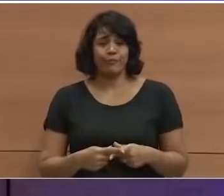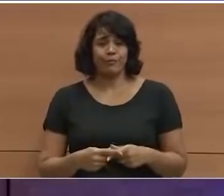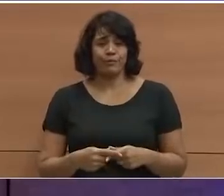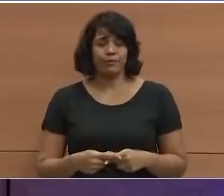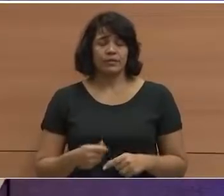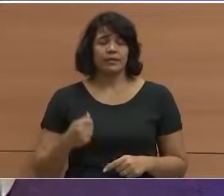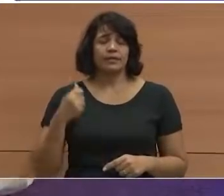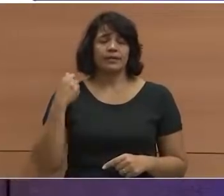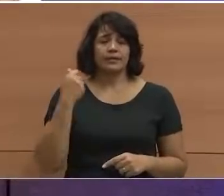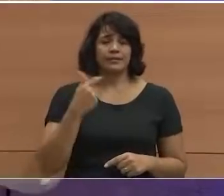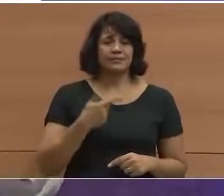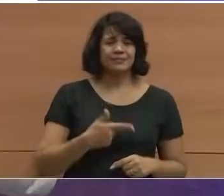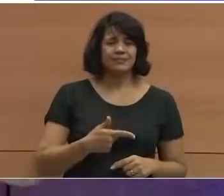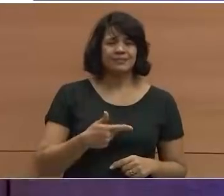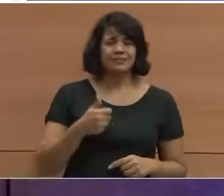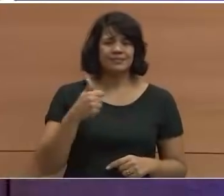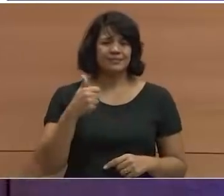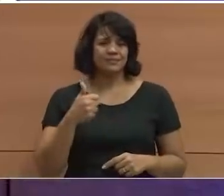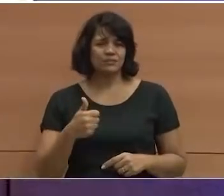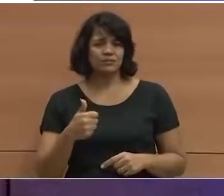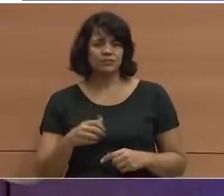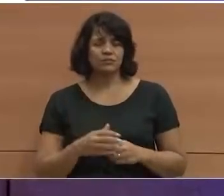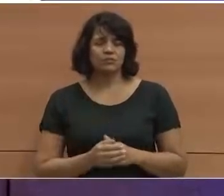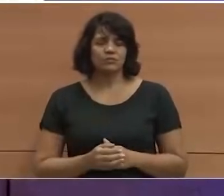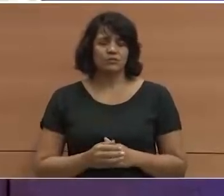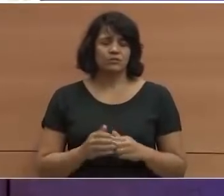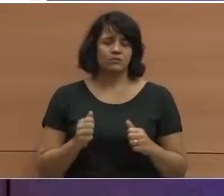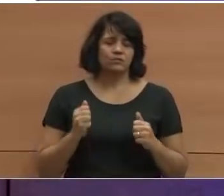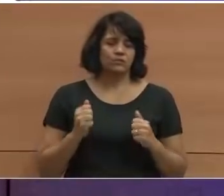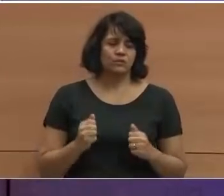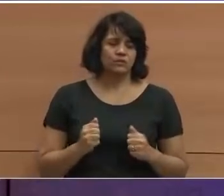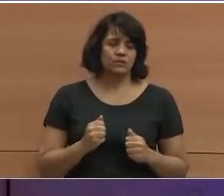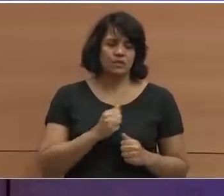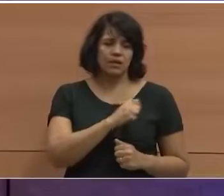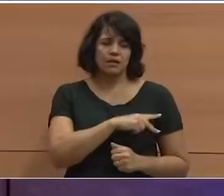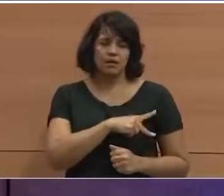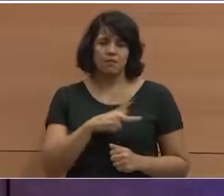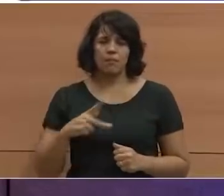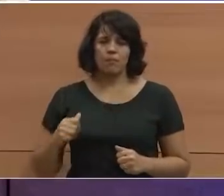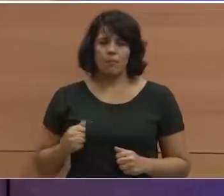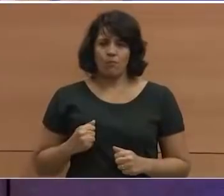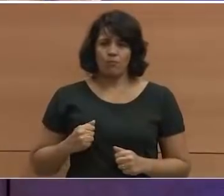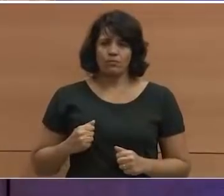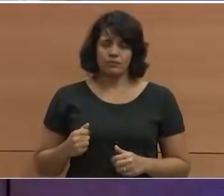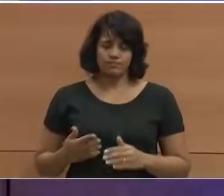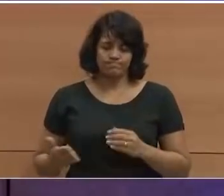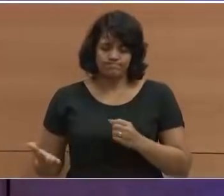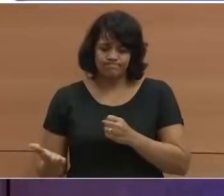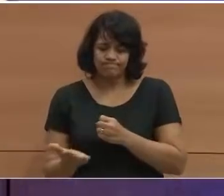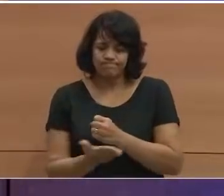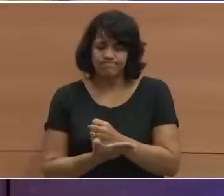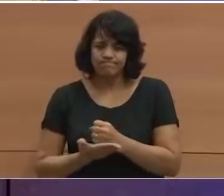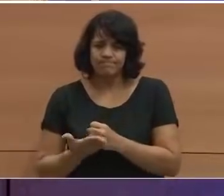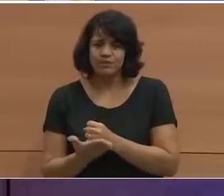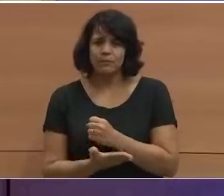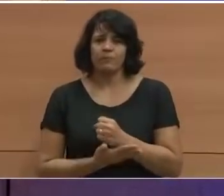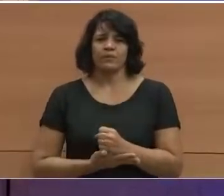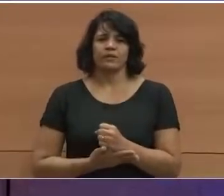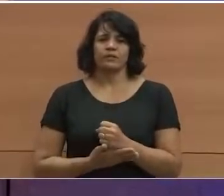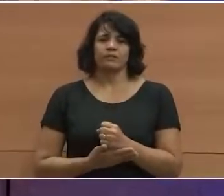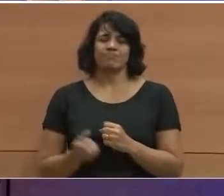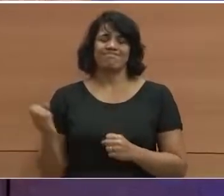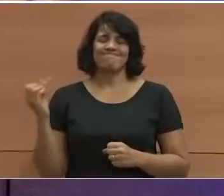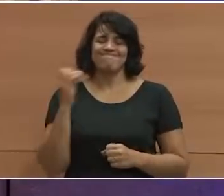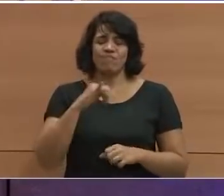Jerusalém. Os seus nomes estarão lá. Portanto, irmãos, os 12 apóstolos são 12 apóstolos. E eles têm o seu lugar